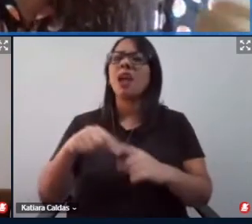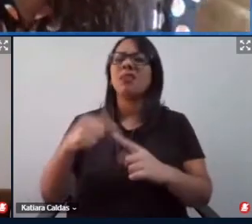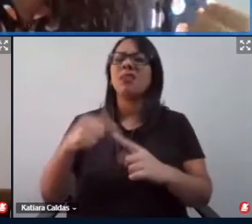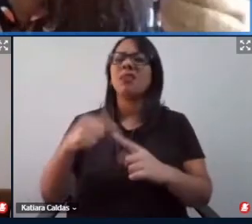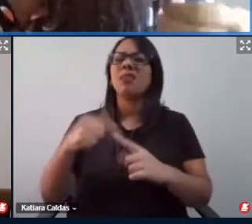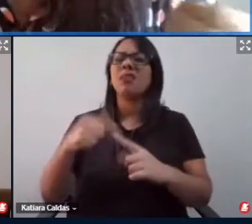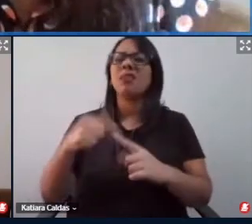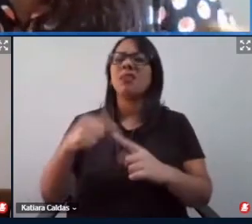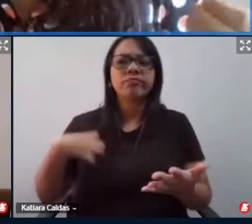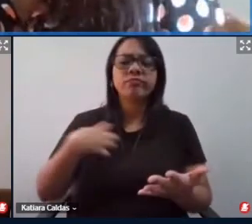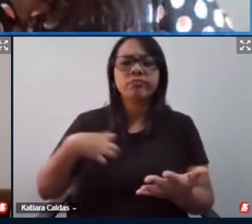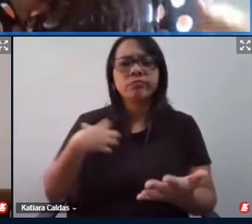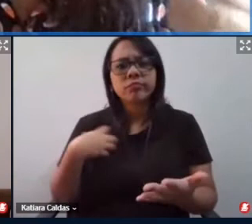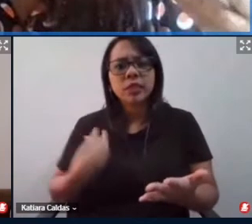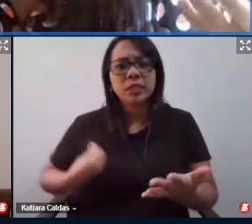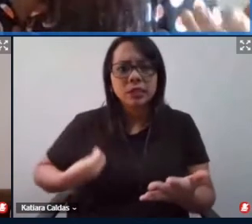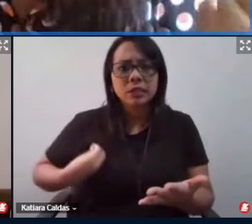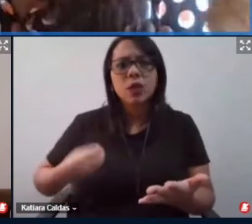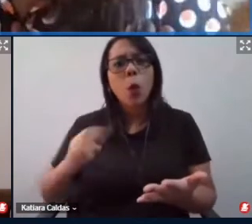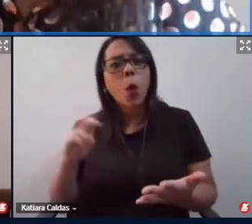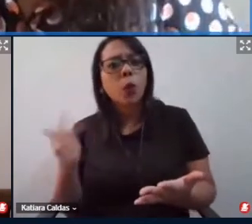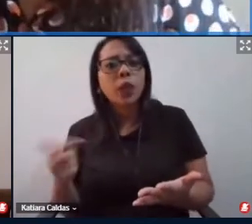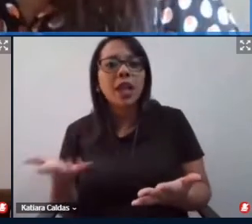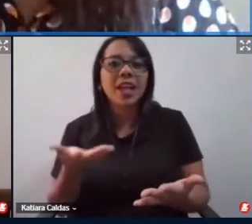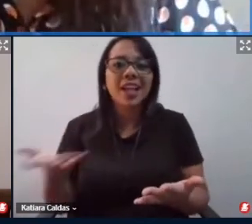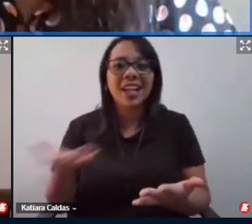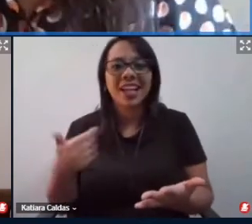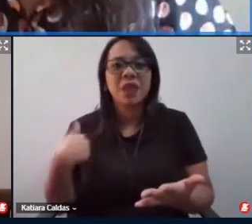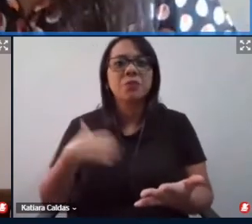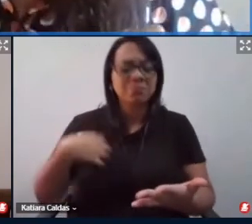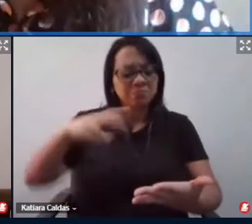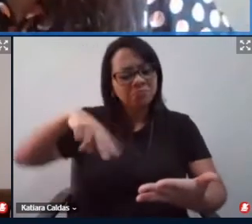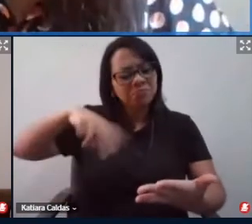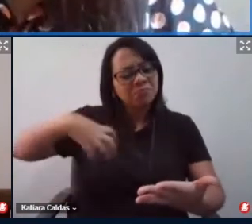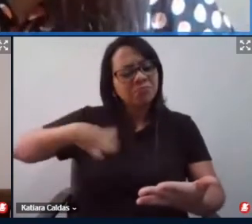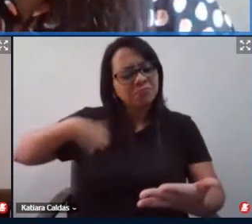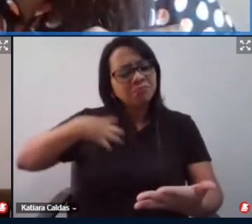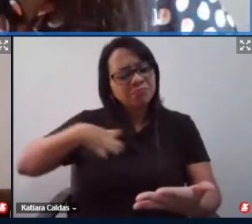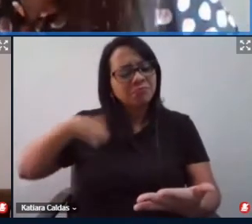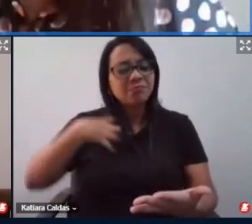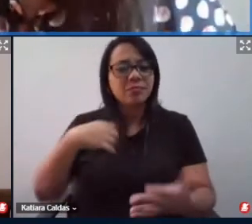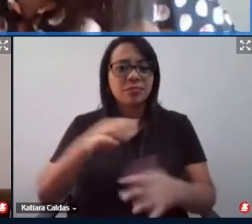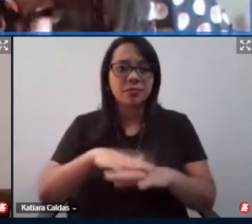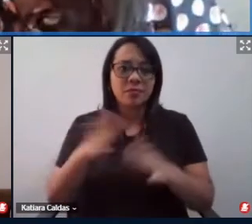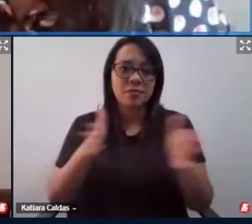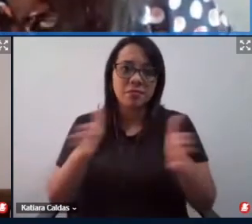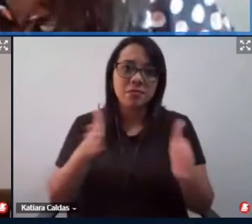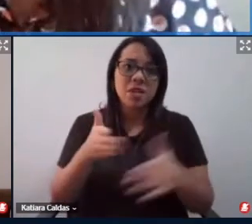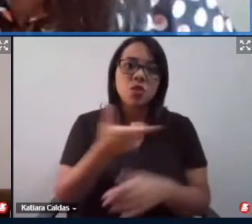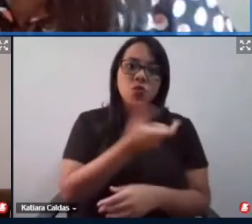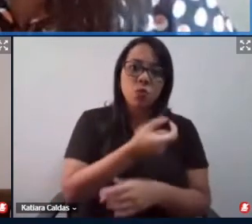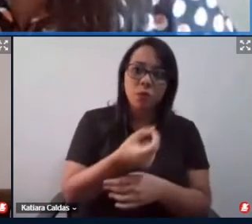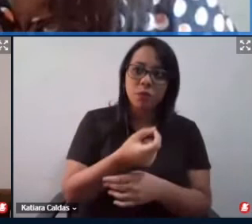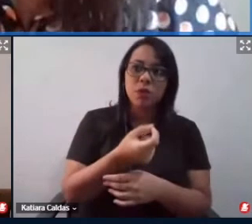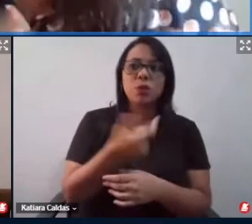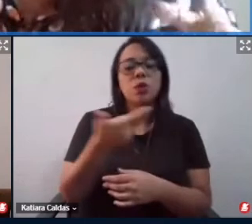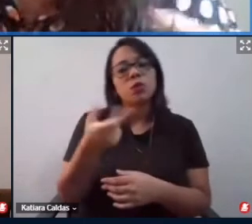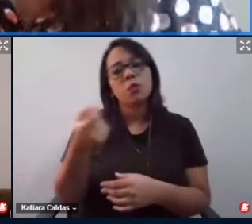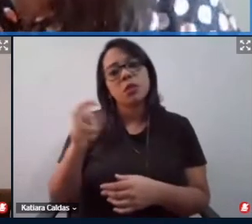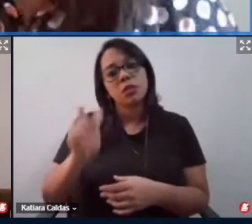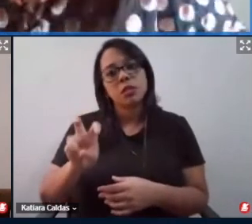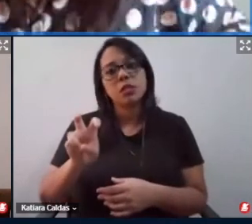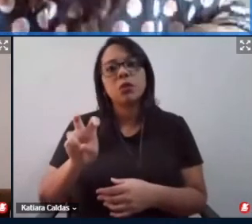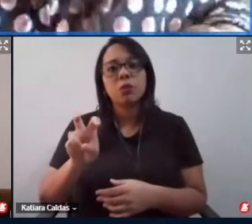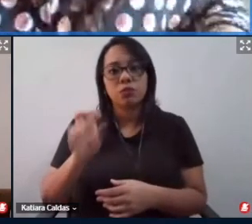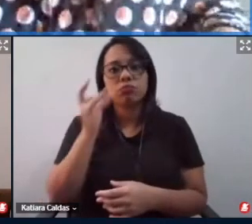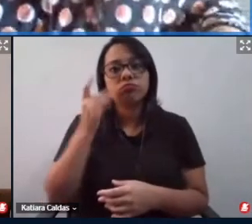assim, quais foram os sinais remanescentes do período de 2000 a 2005, presentes